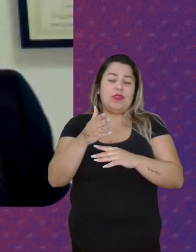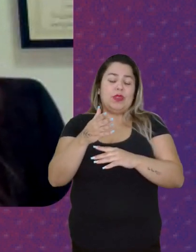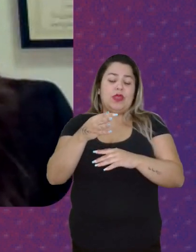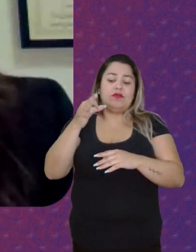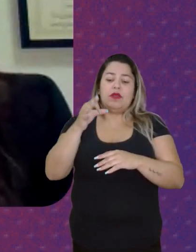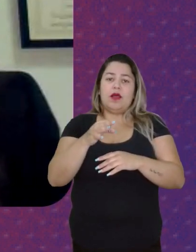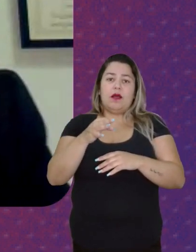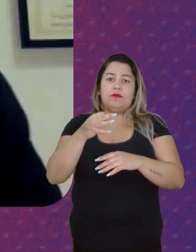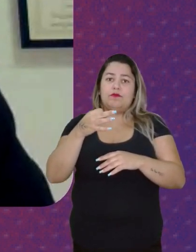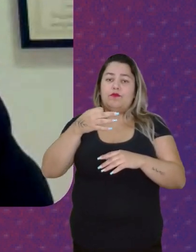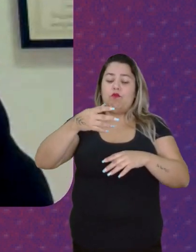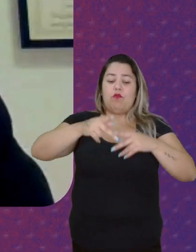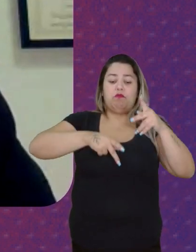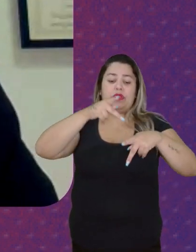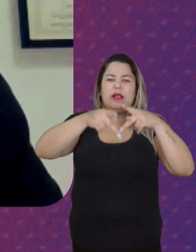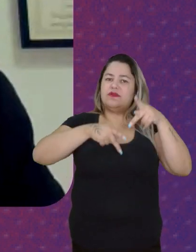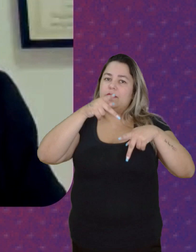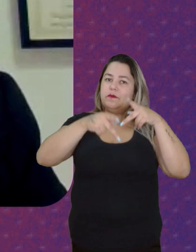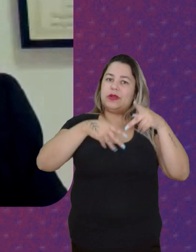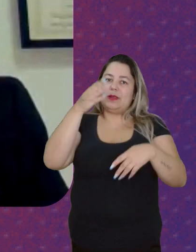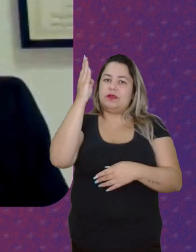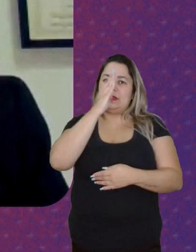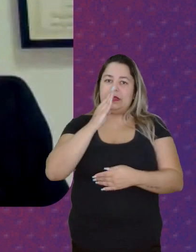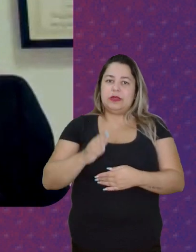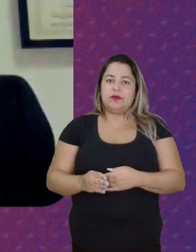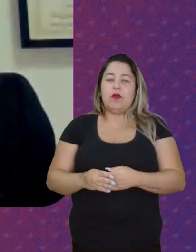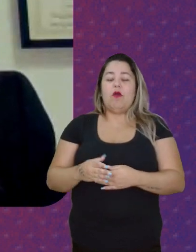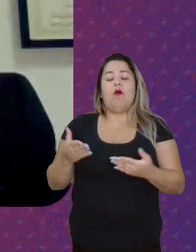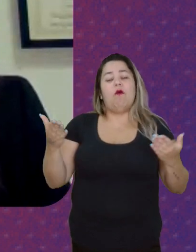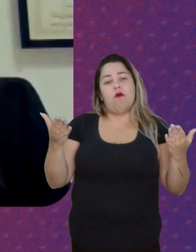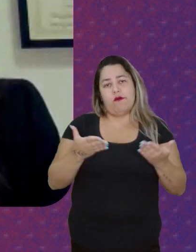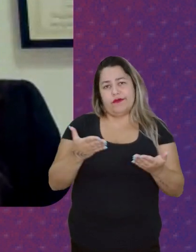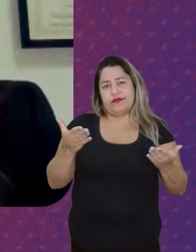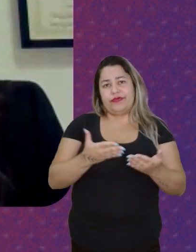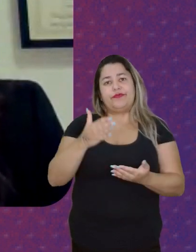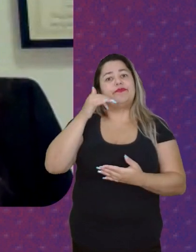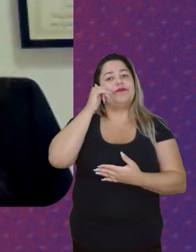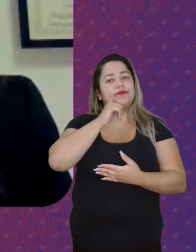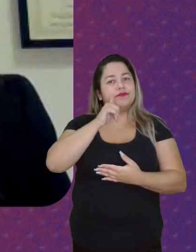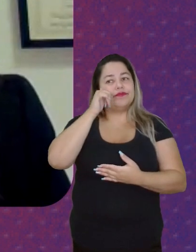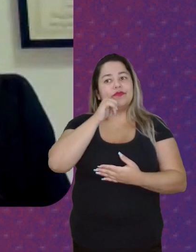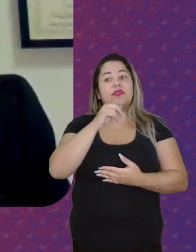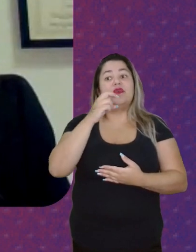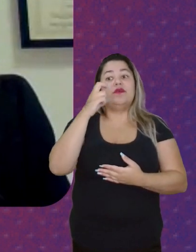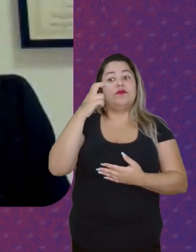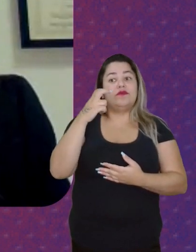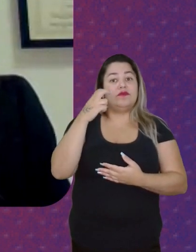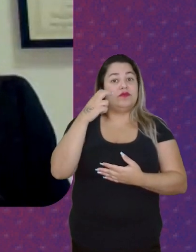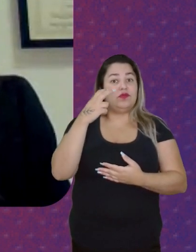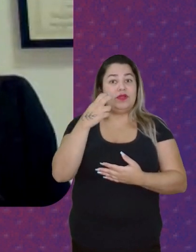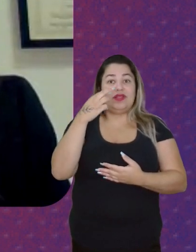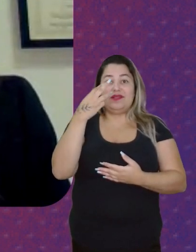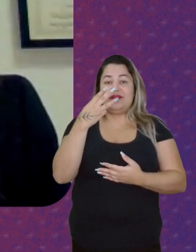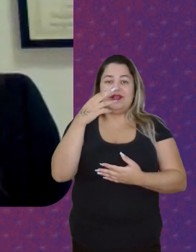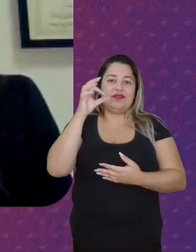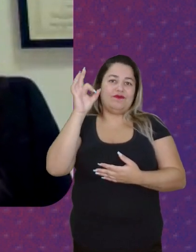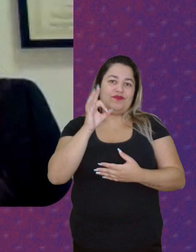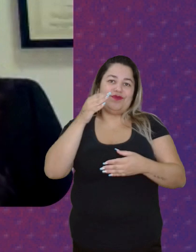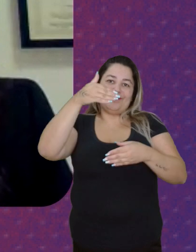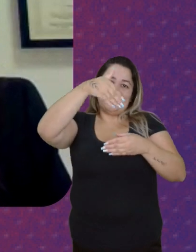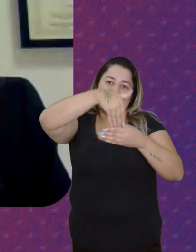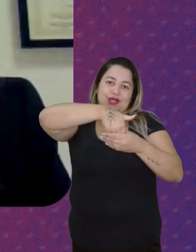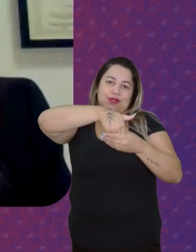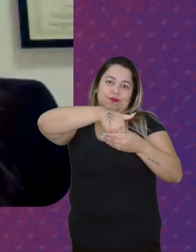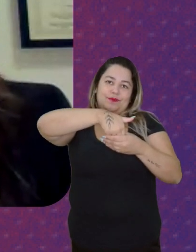mundial, a metade da população brasileira. Vamos pensar, hoje, as mulheres são quase 53% do eleitorado apto a votar. Se a gente